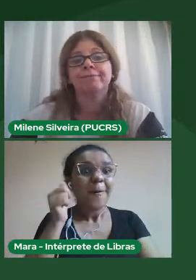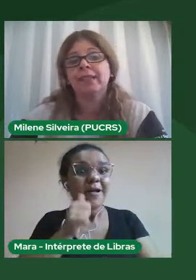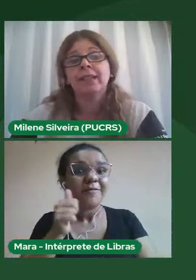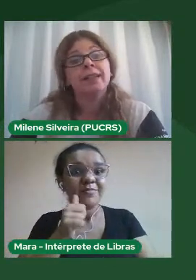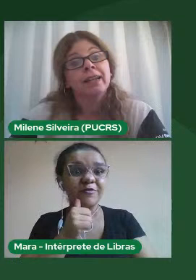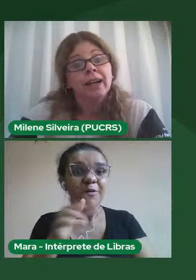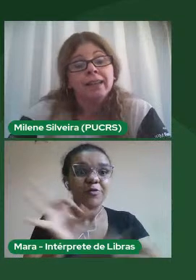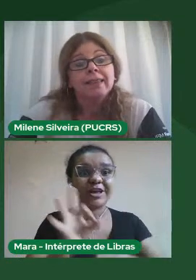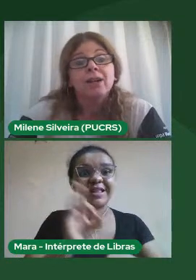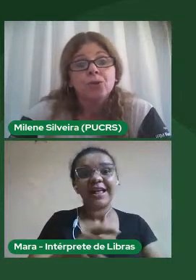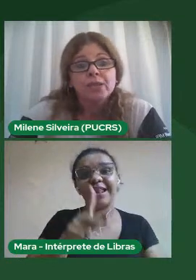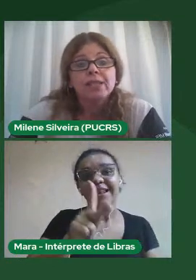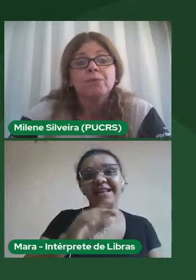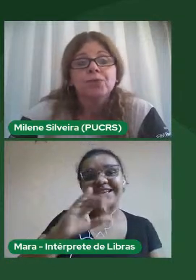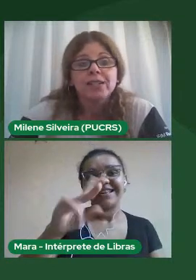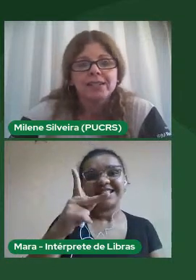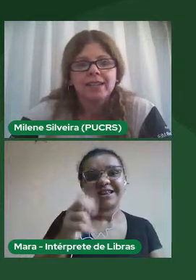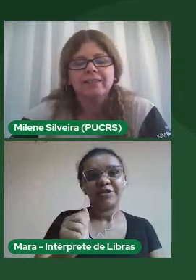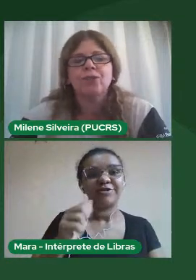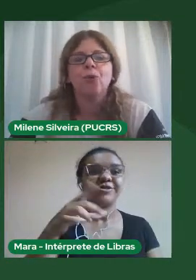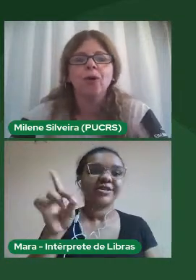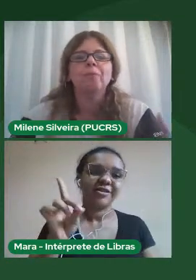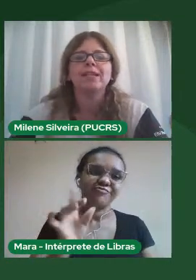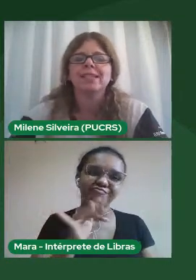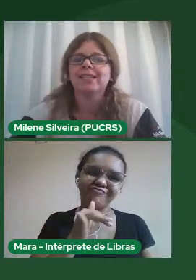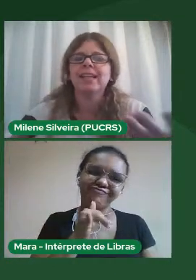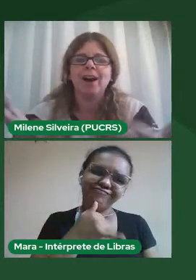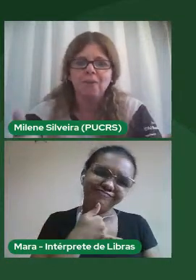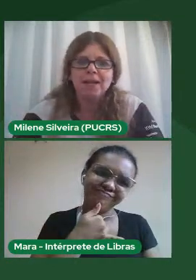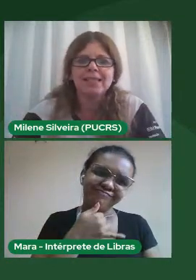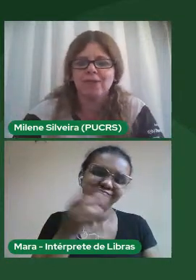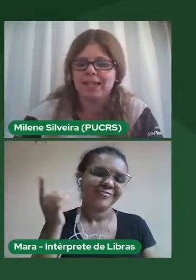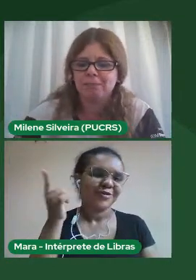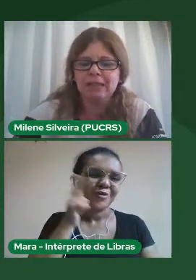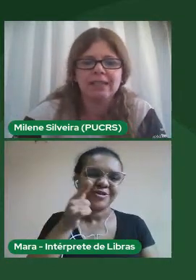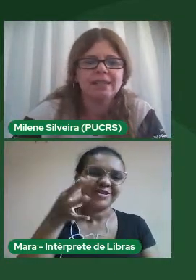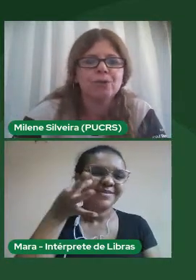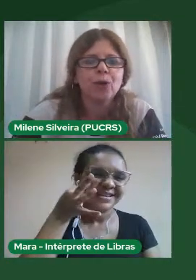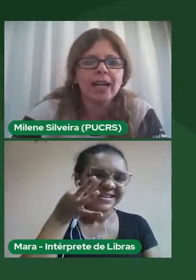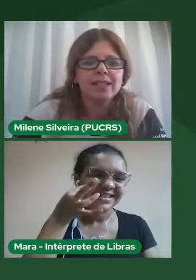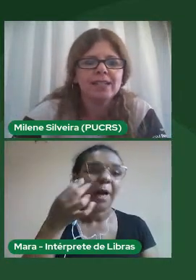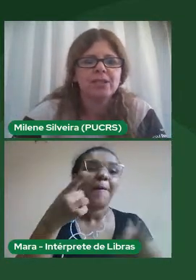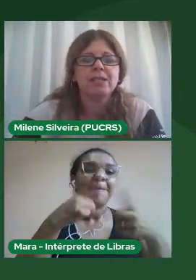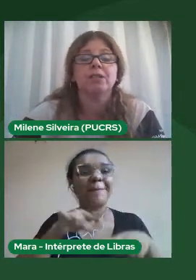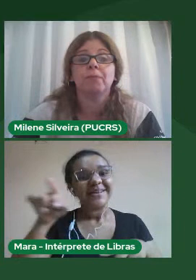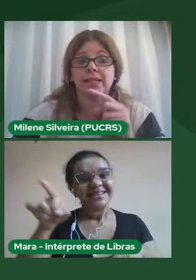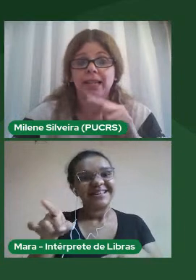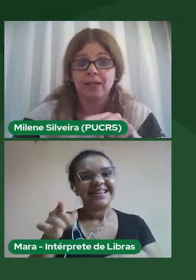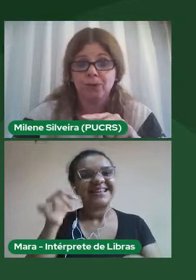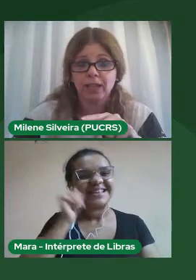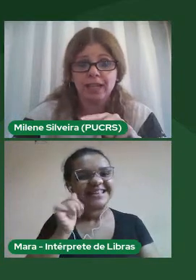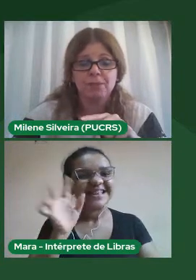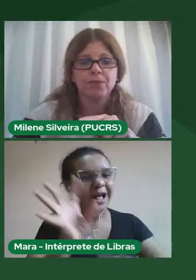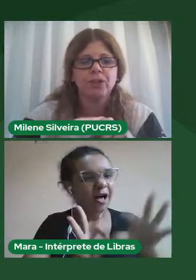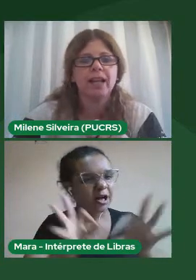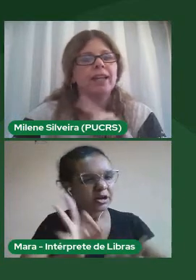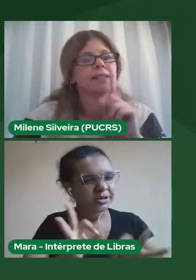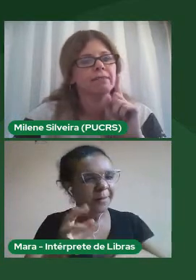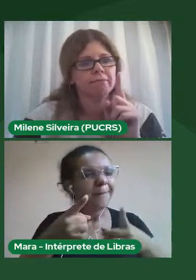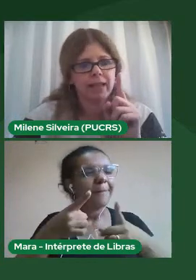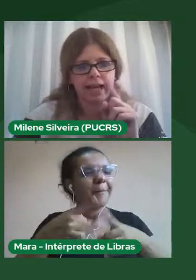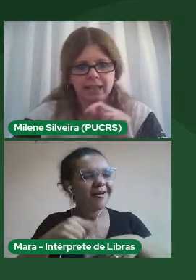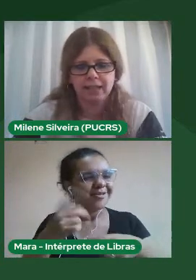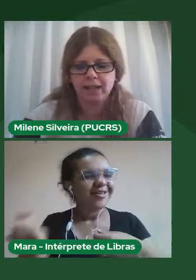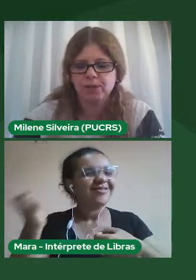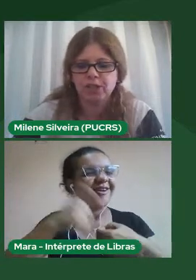Quixadá. Não conseguimos fazer o presencial, mas estão aí as meninas organizando esse ano. Mas ainda voltaremos a